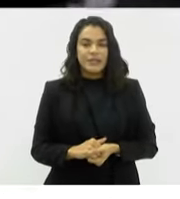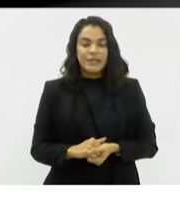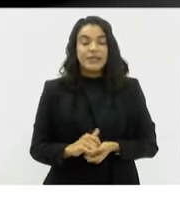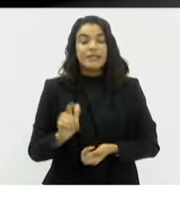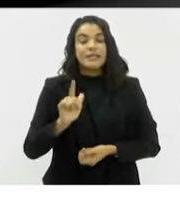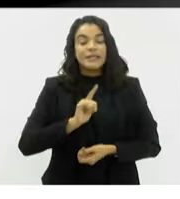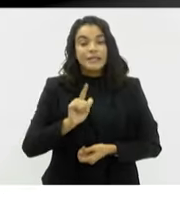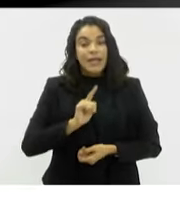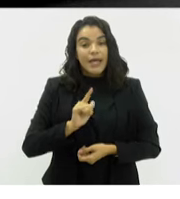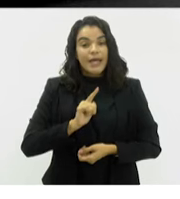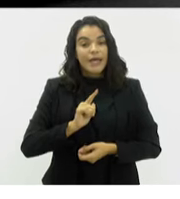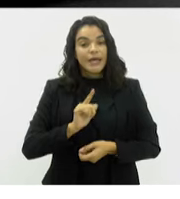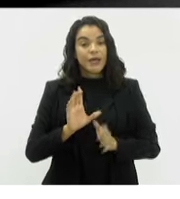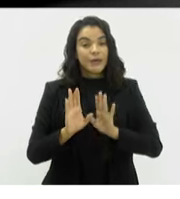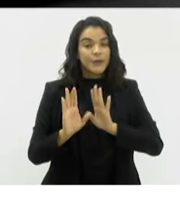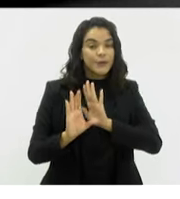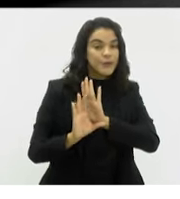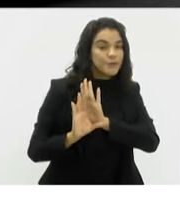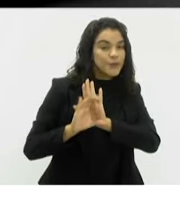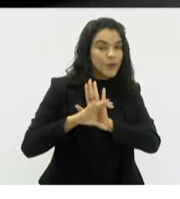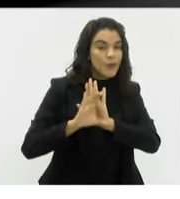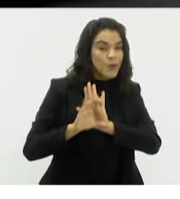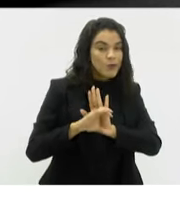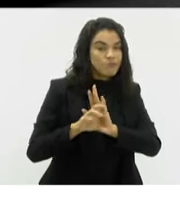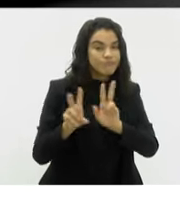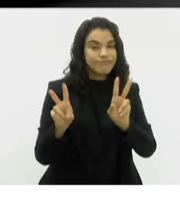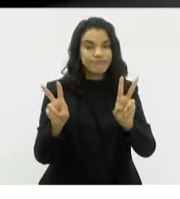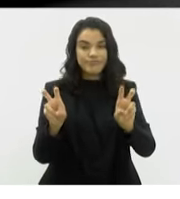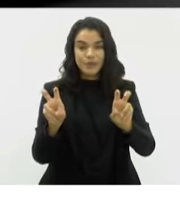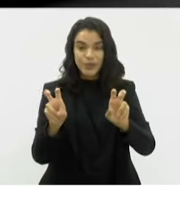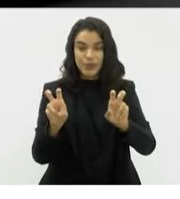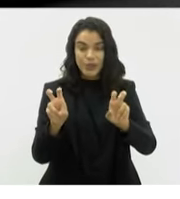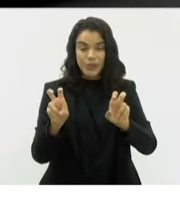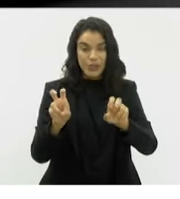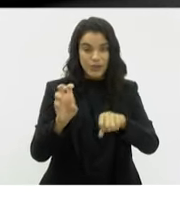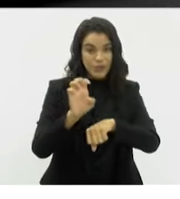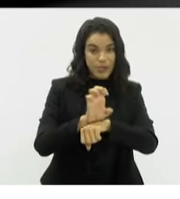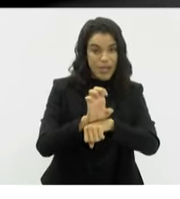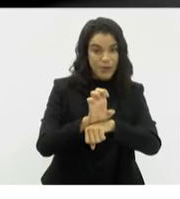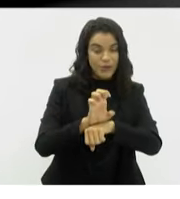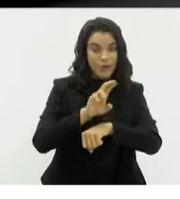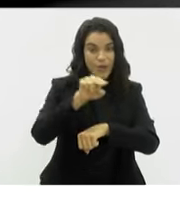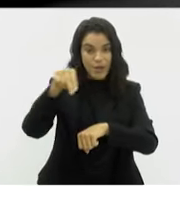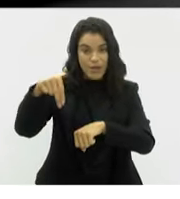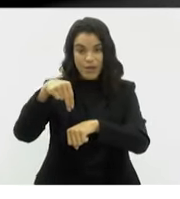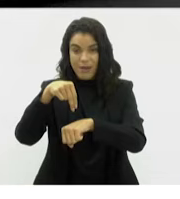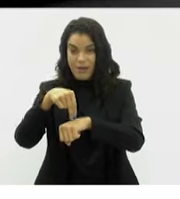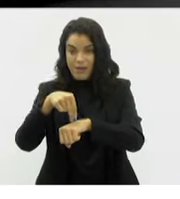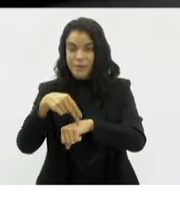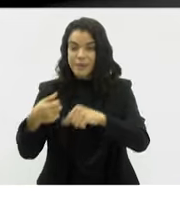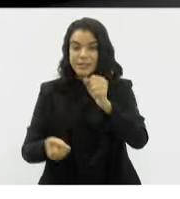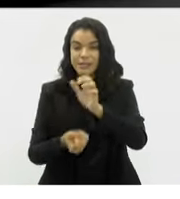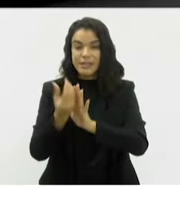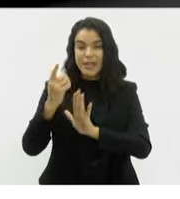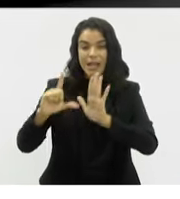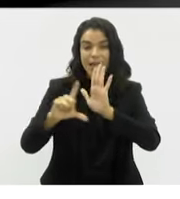Existe o conceito que o Estado, que a União, tem que criar a lei genérica